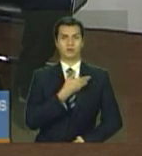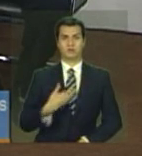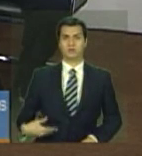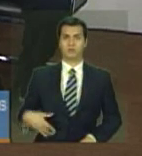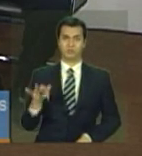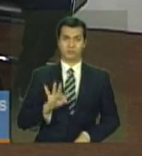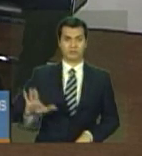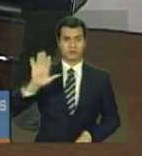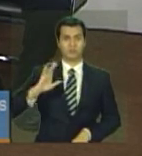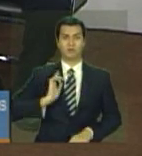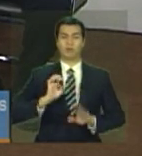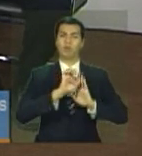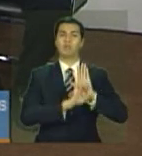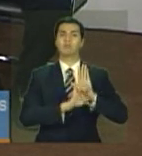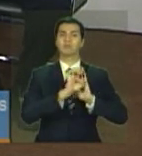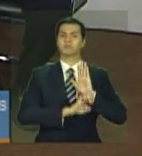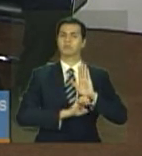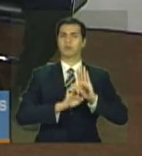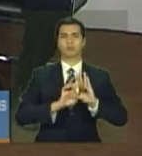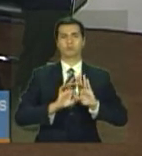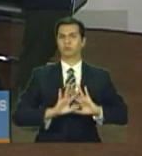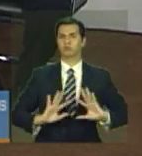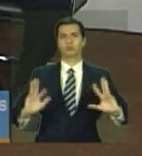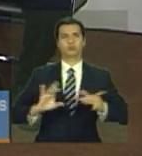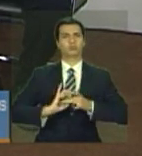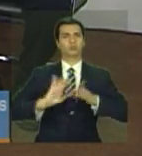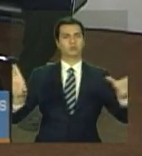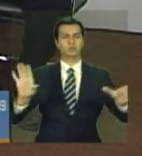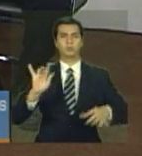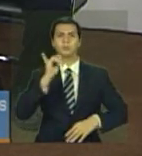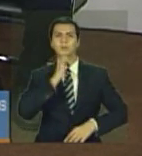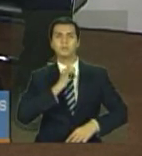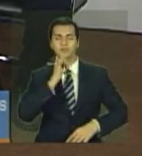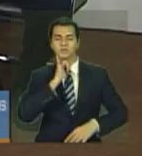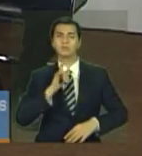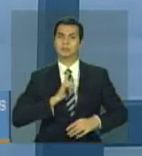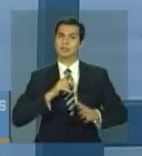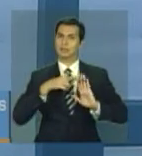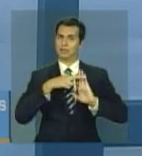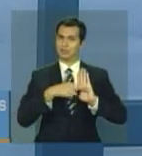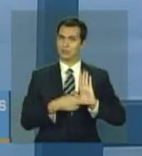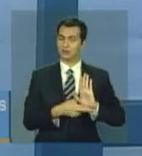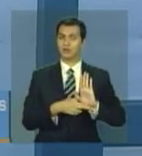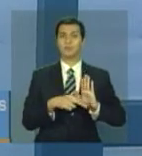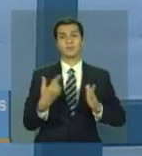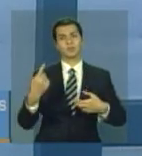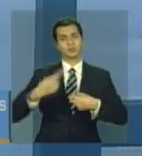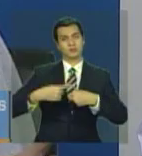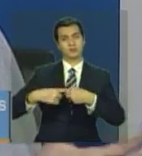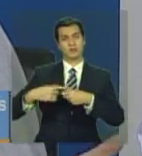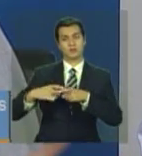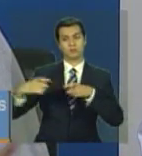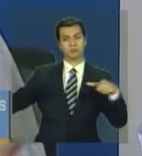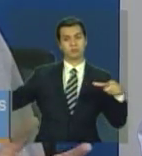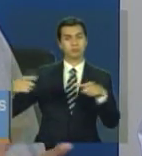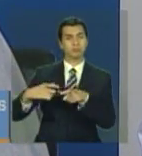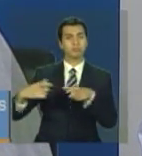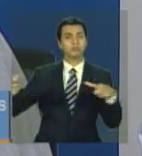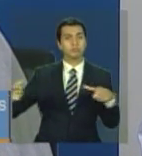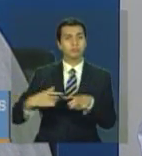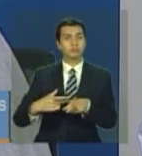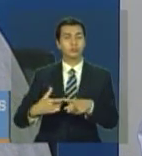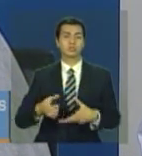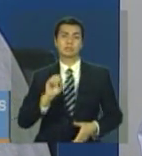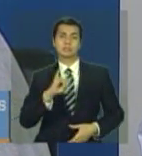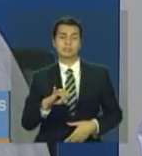de acordo com critérios. Né, critérios públicos como o tamanho do município, né, claro, porque